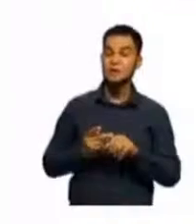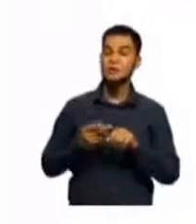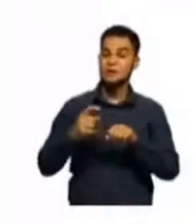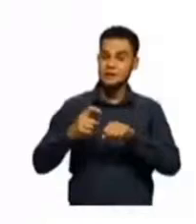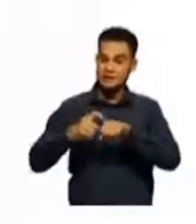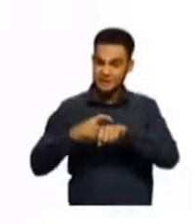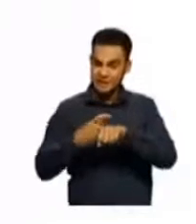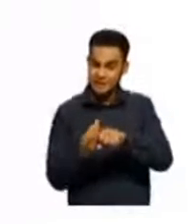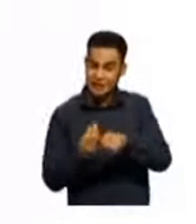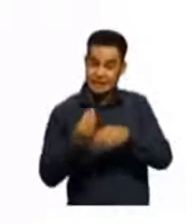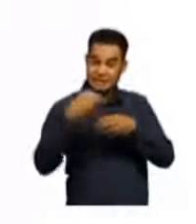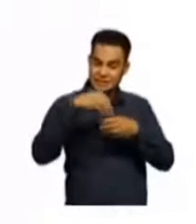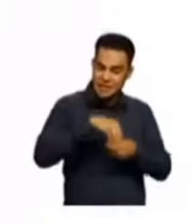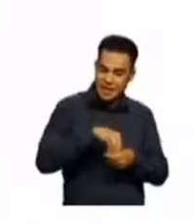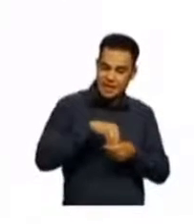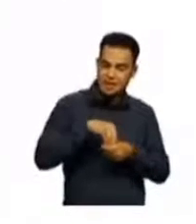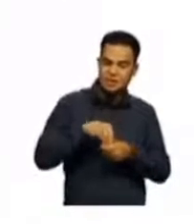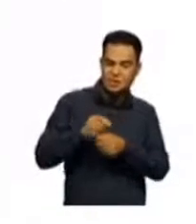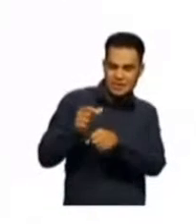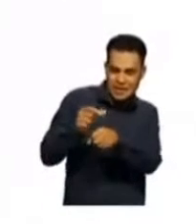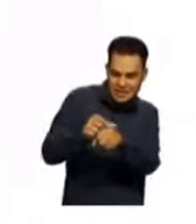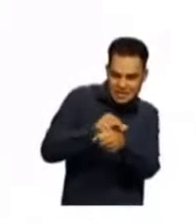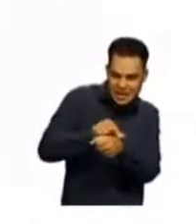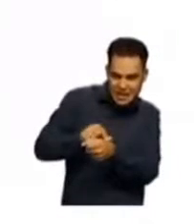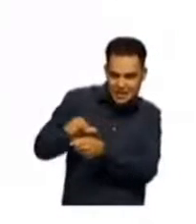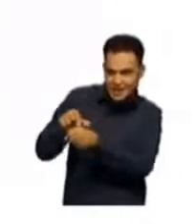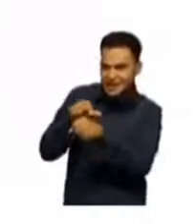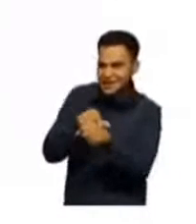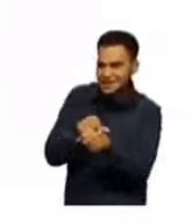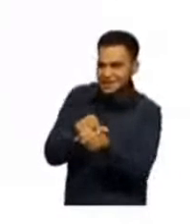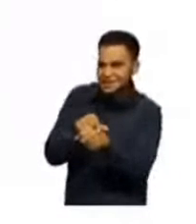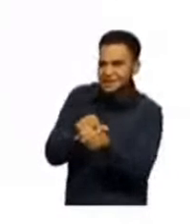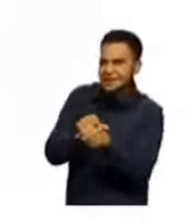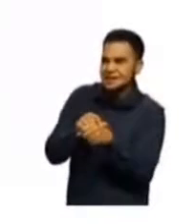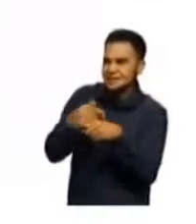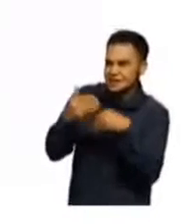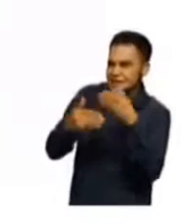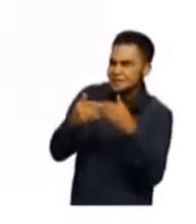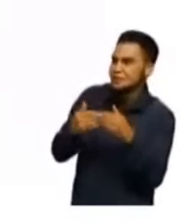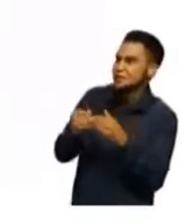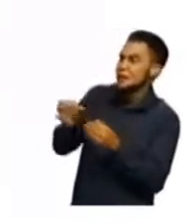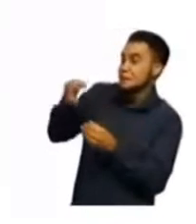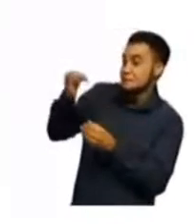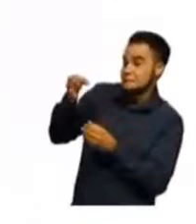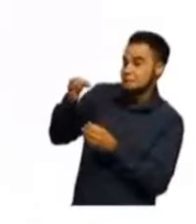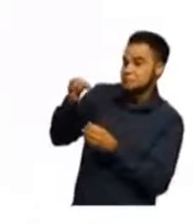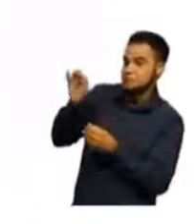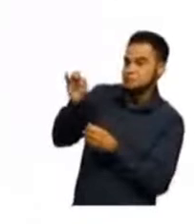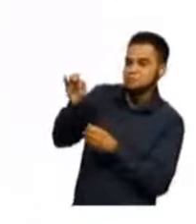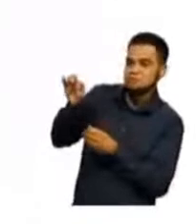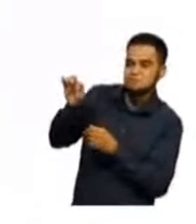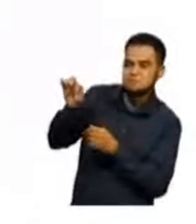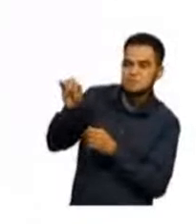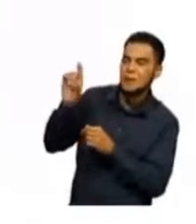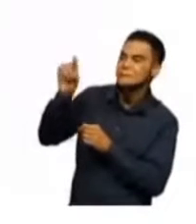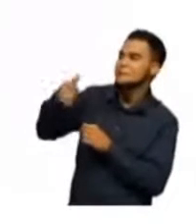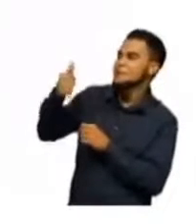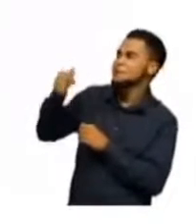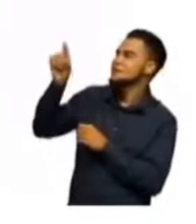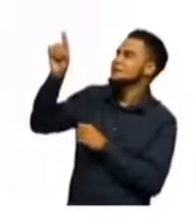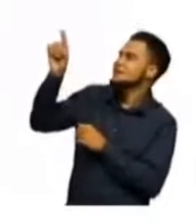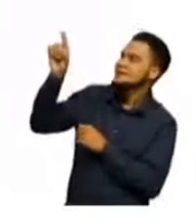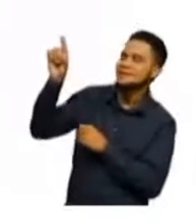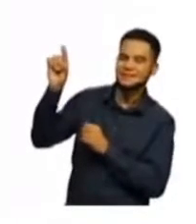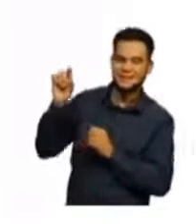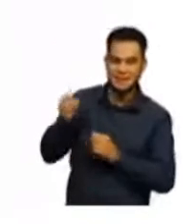vão se diferenciar em uma forma desprovida de flagelo, que é essa primeira aqui, a mastigota, essa redondinha. Nisso,